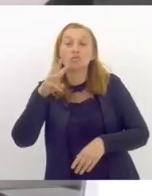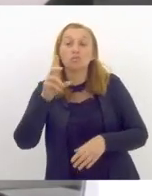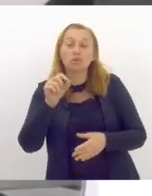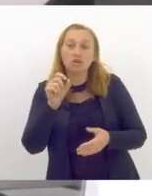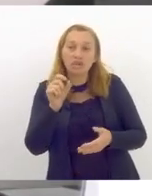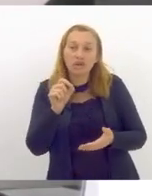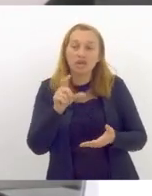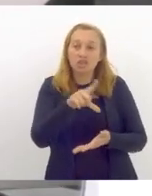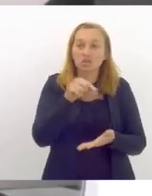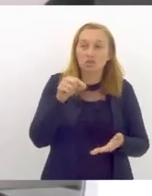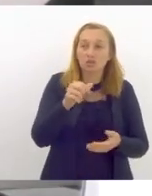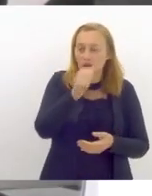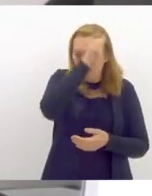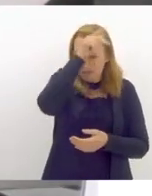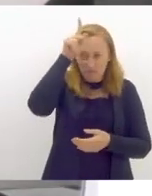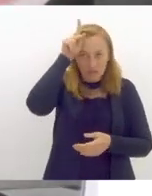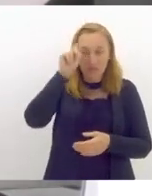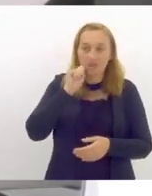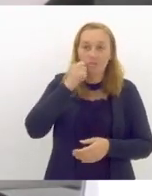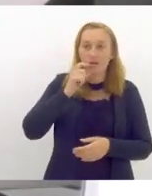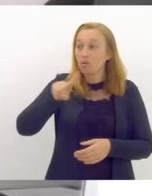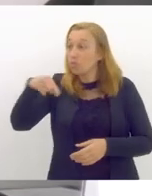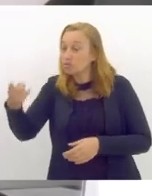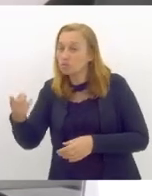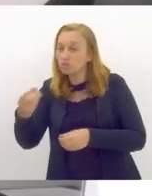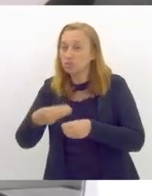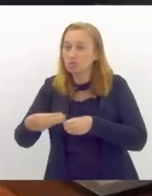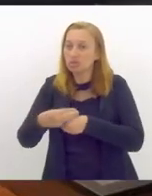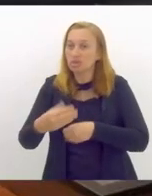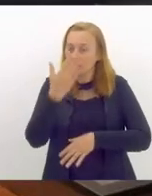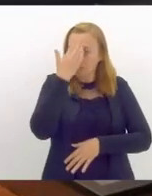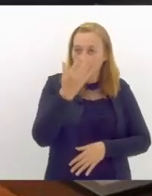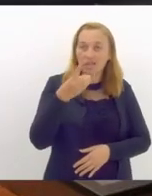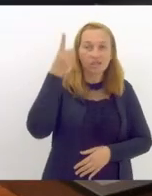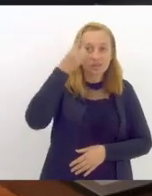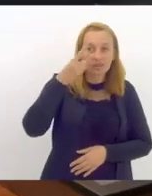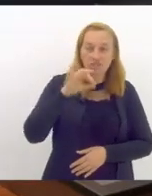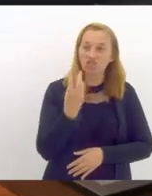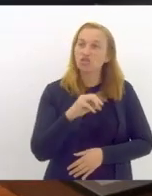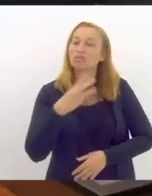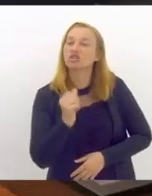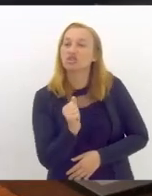é do prefeito Eduardo Paes para os outros municípios Obrigado Deputado